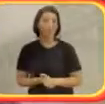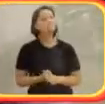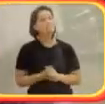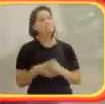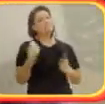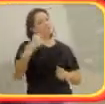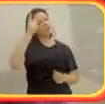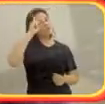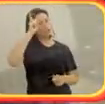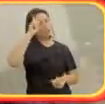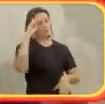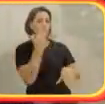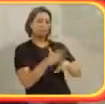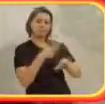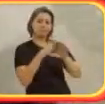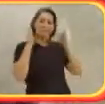dia